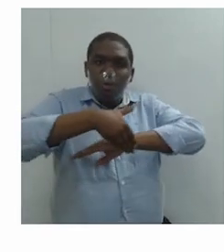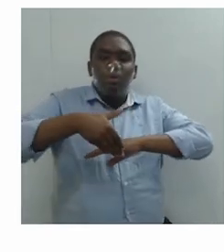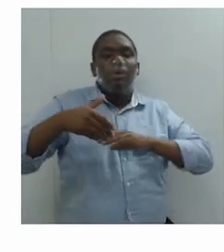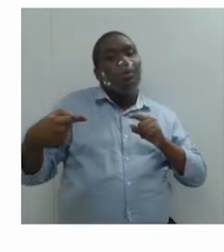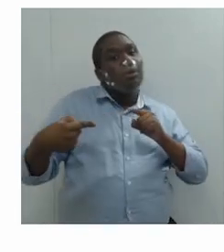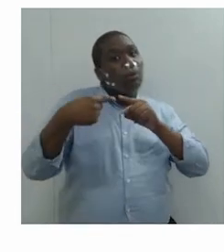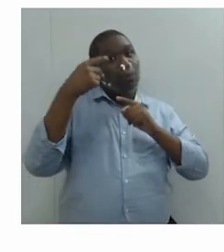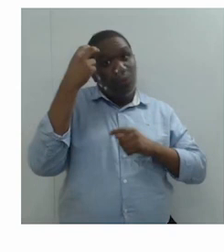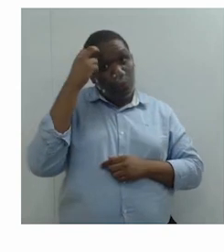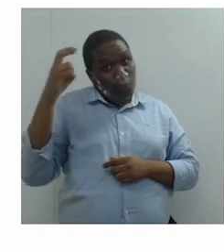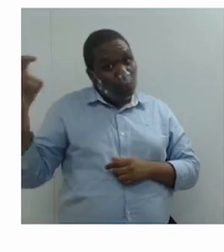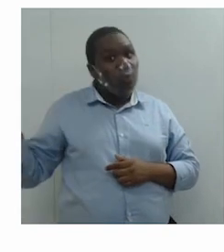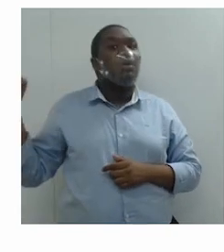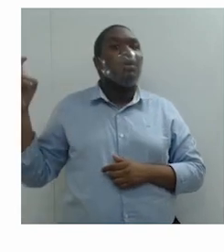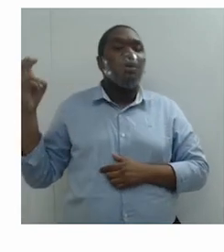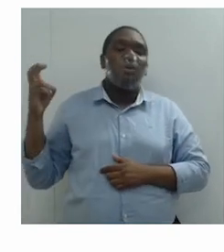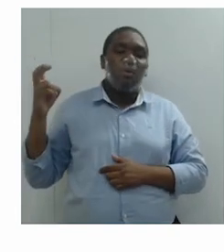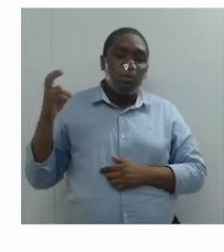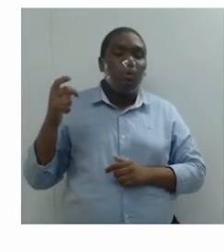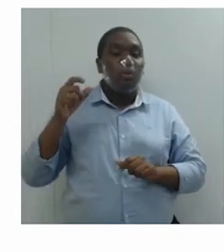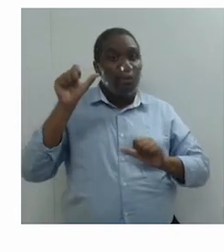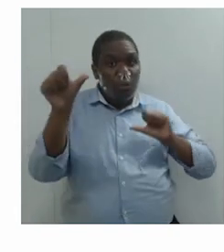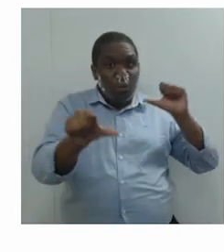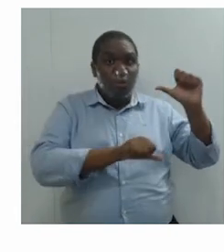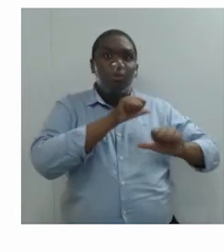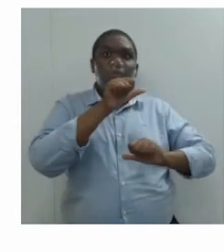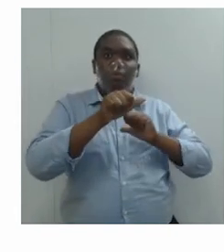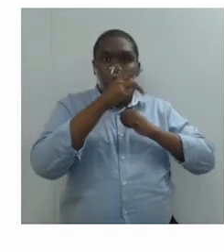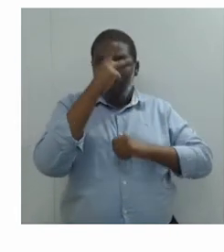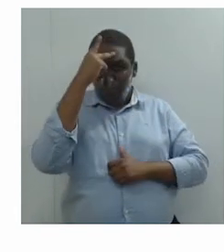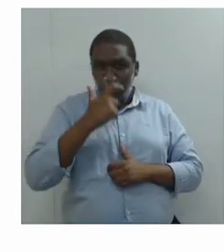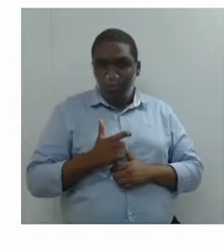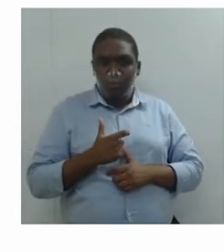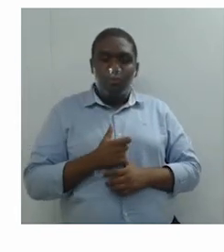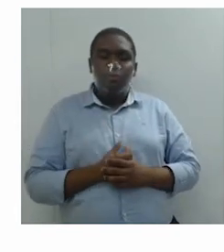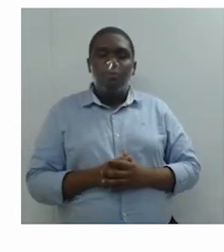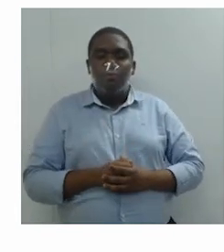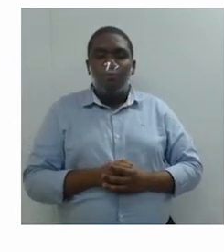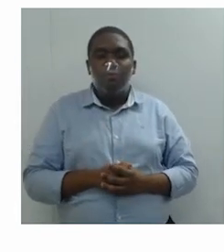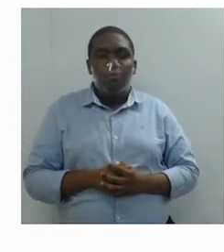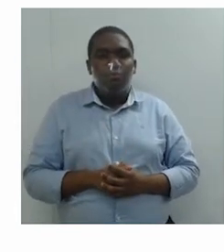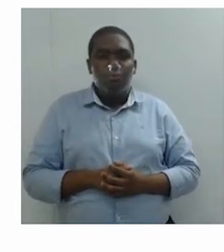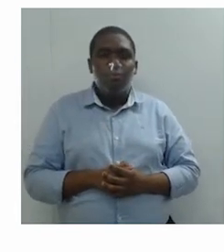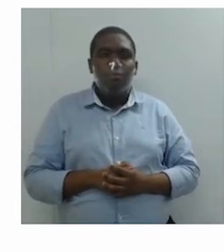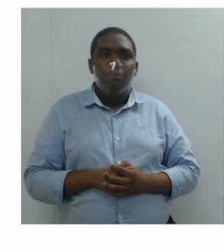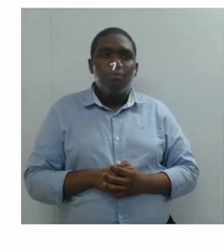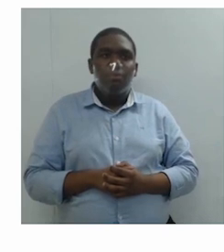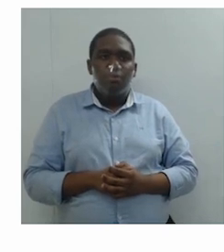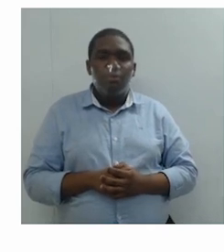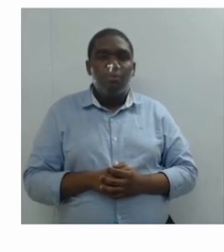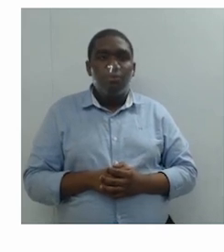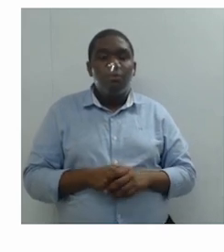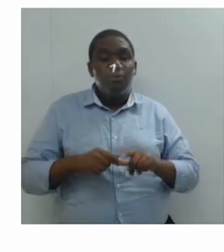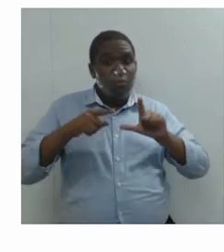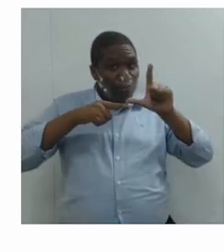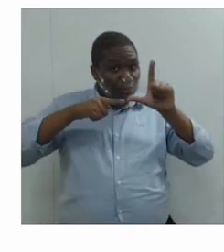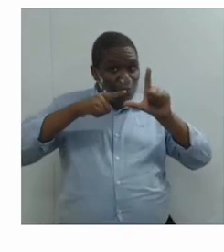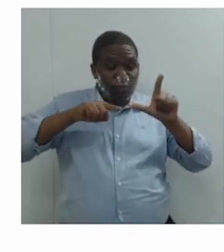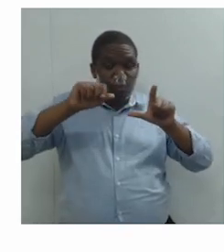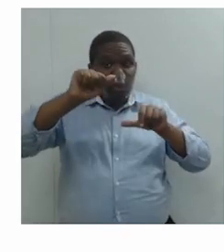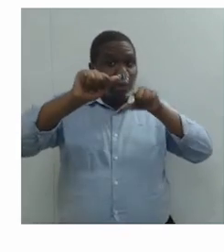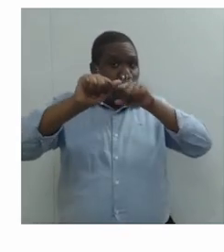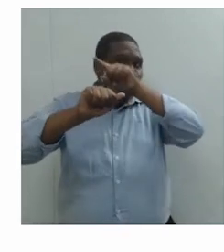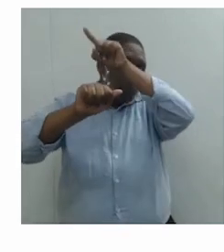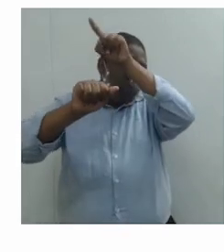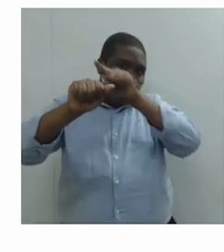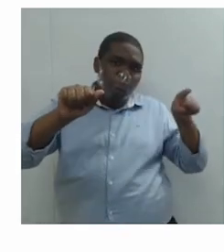cultural, de uma paisagem que foi transformada pelo homem. Então, vamos eliminar a